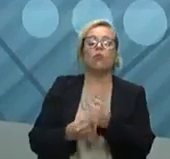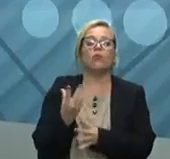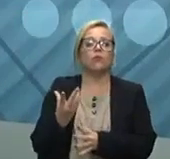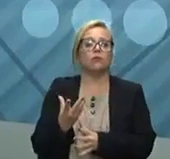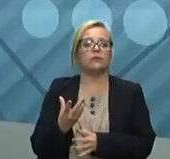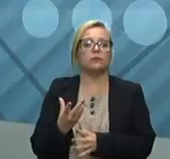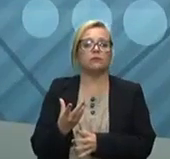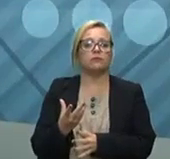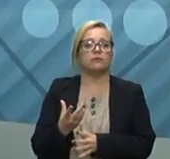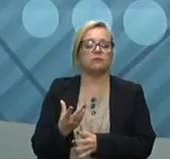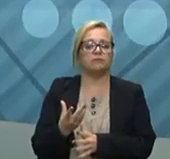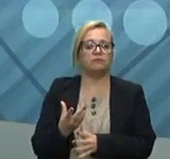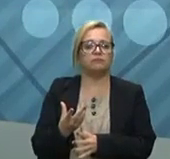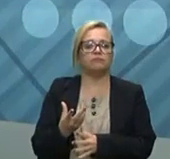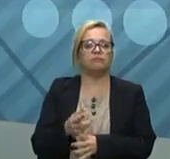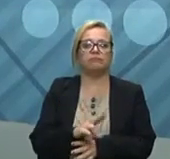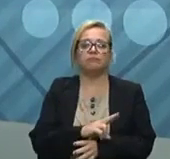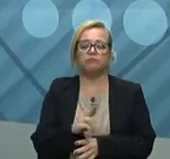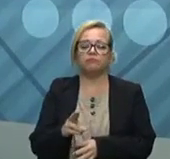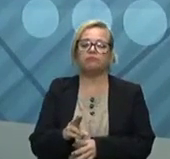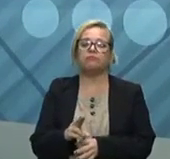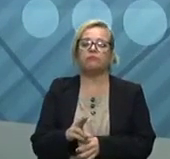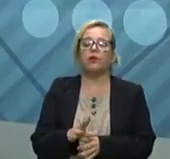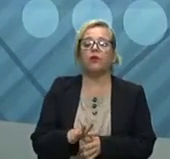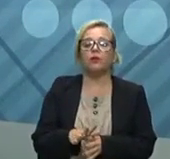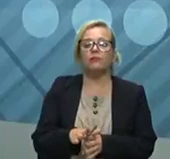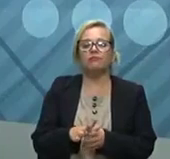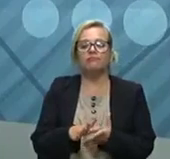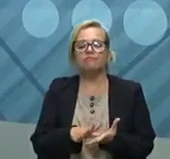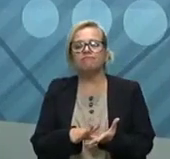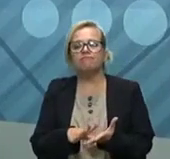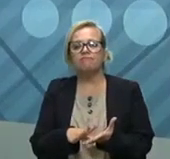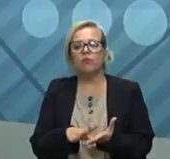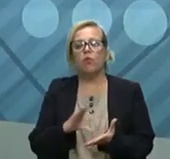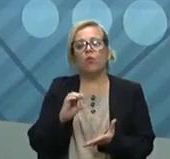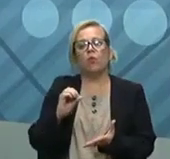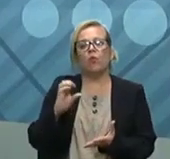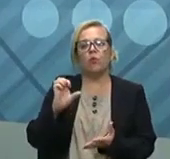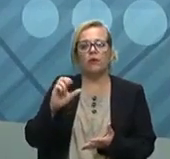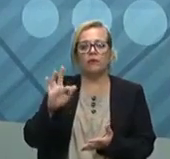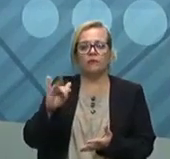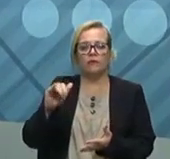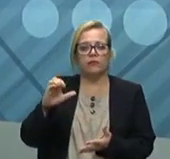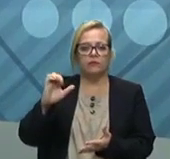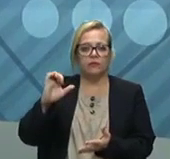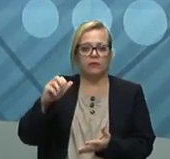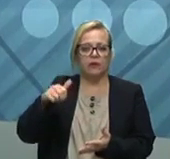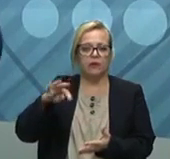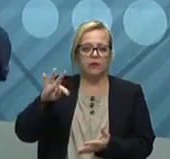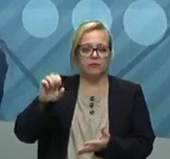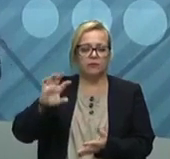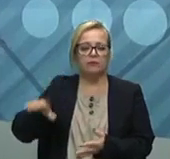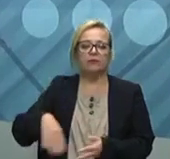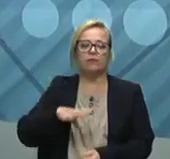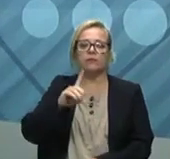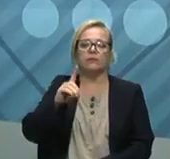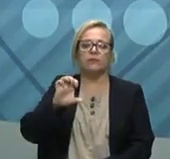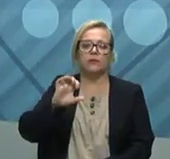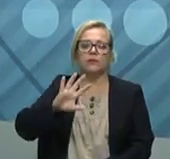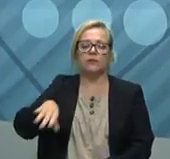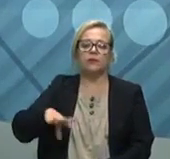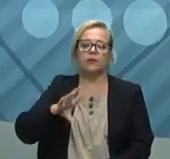ao acaso. Nós chamamos de coeficiente de determinação. O coeficiente de determinação tem uma relação direta com o